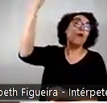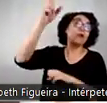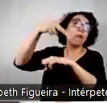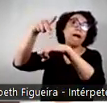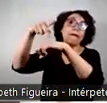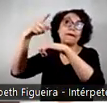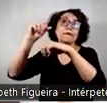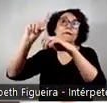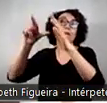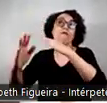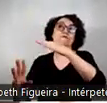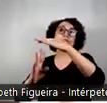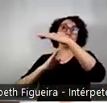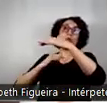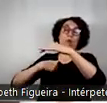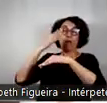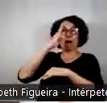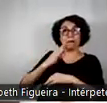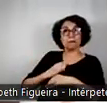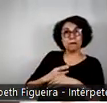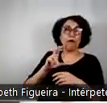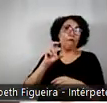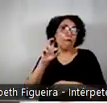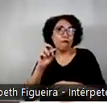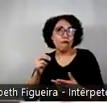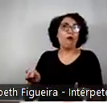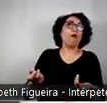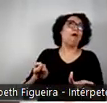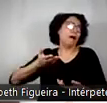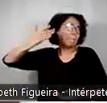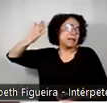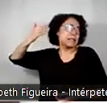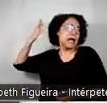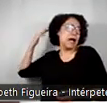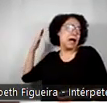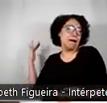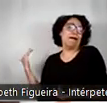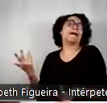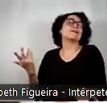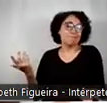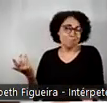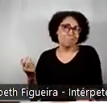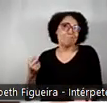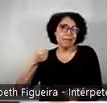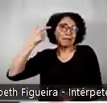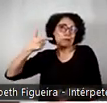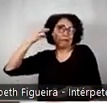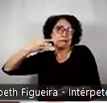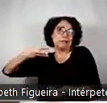sua avó, ou seu avô, seu bisavô, seu tataravô, enfim, sempre a gente tem uma história,